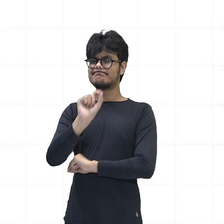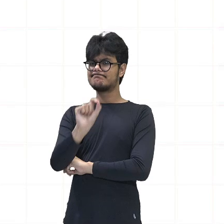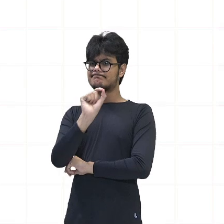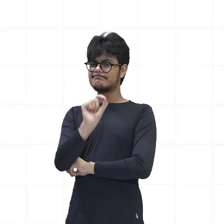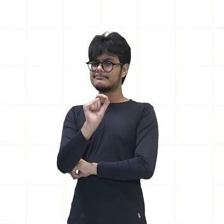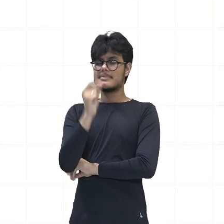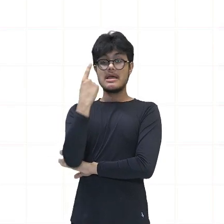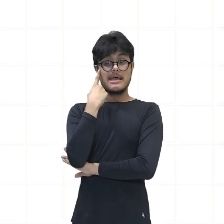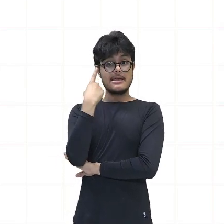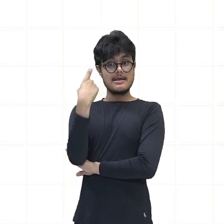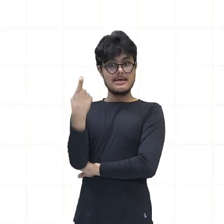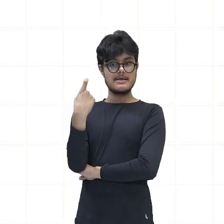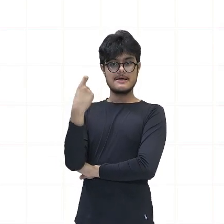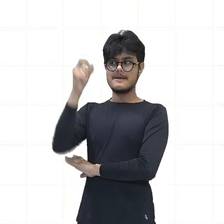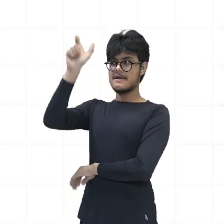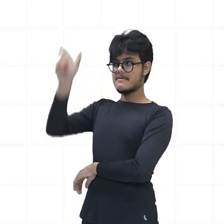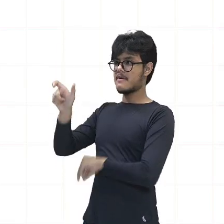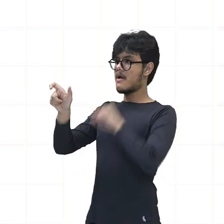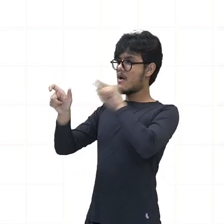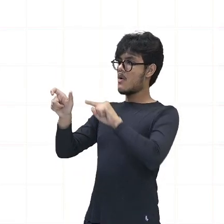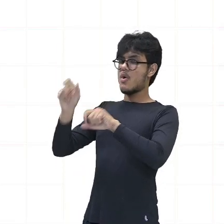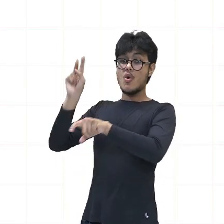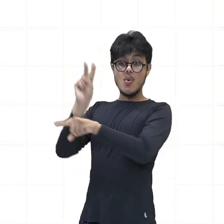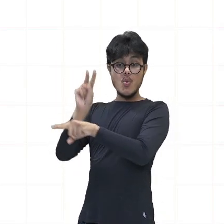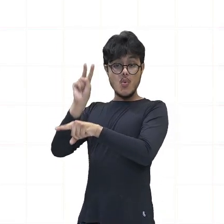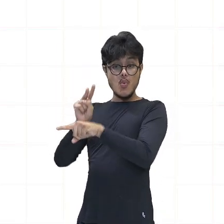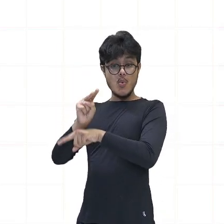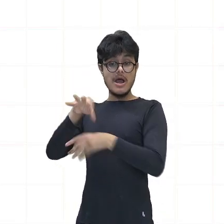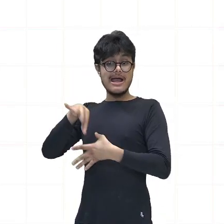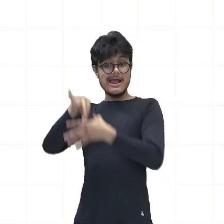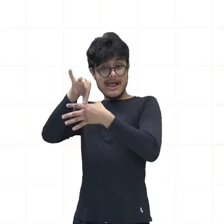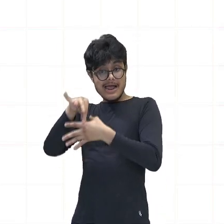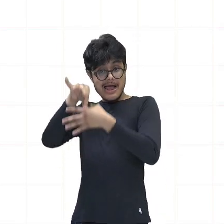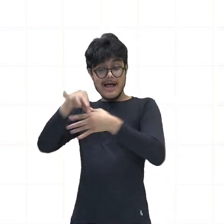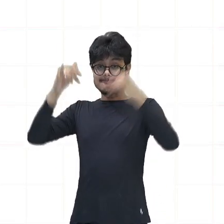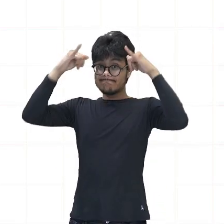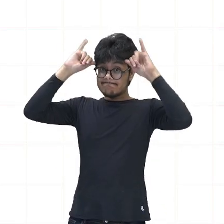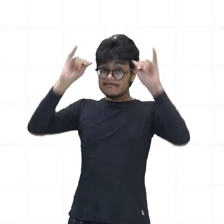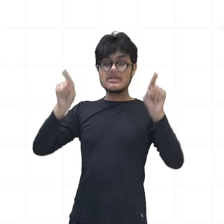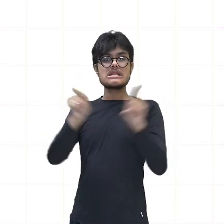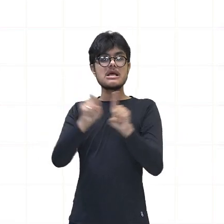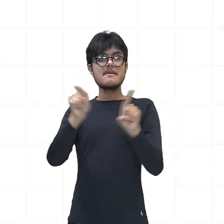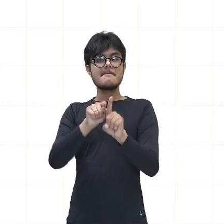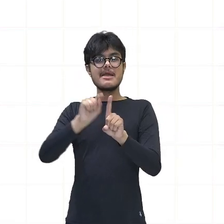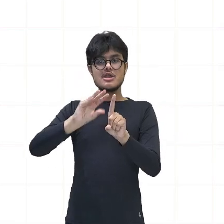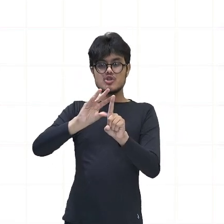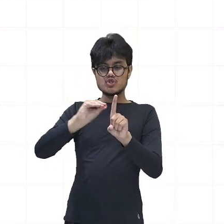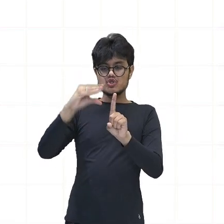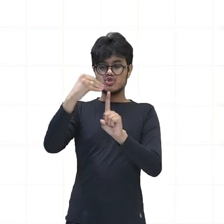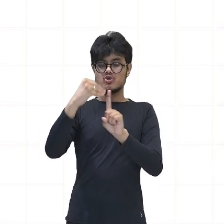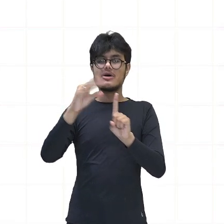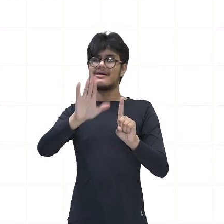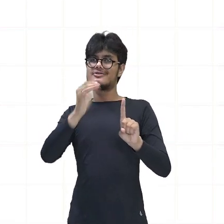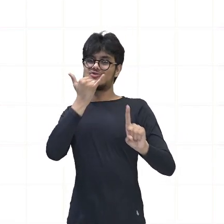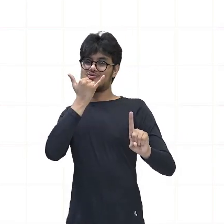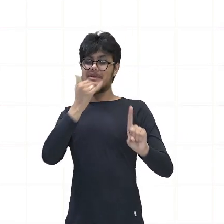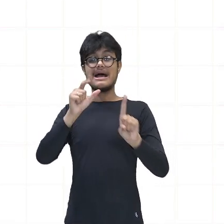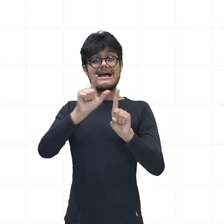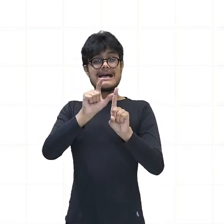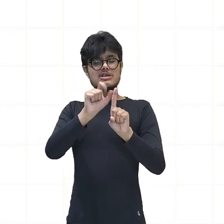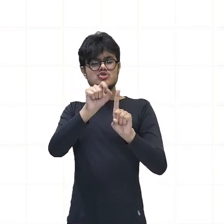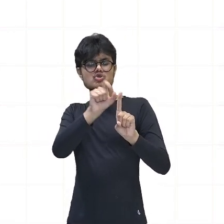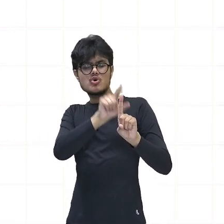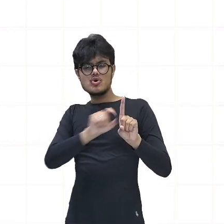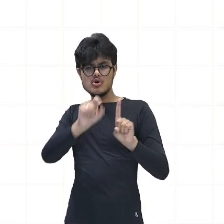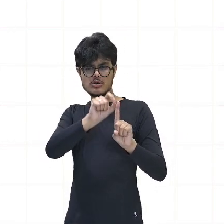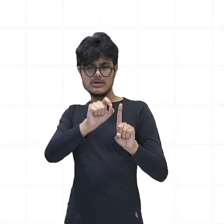grandes produtores de carne bovina e soja, né? O que vai gerar também impactos negativos